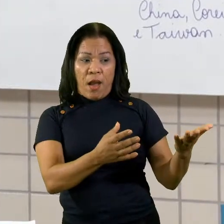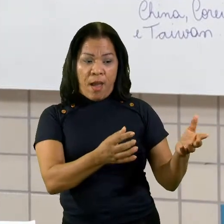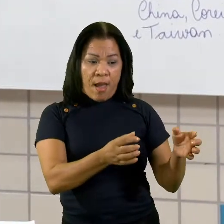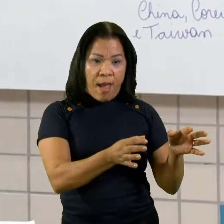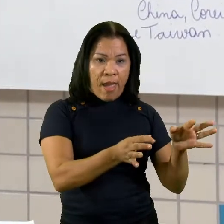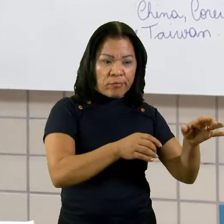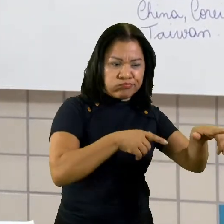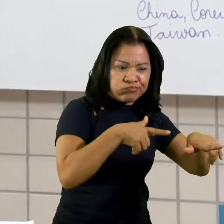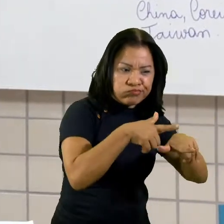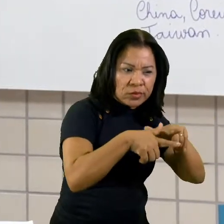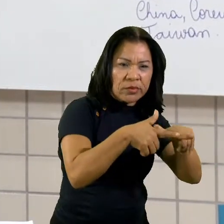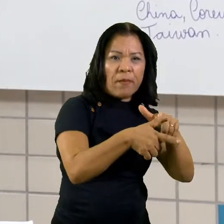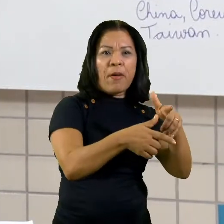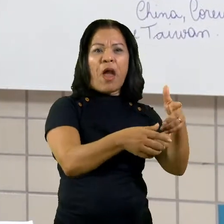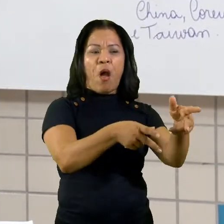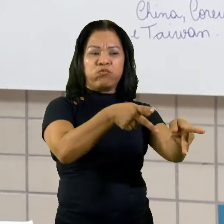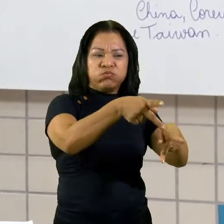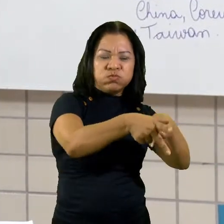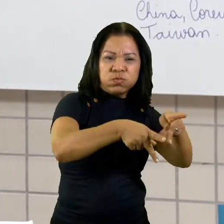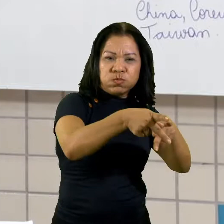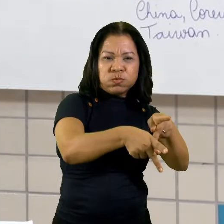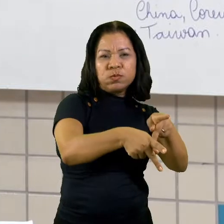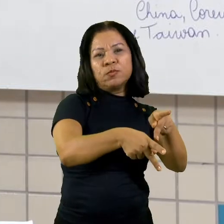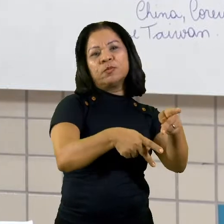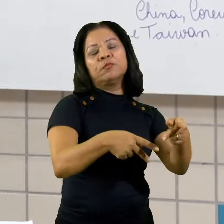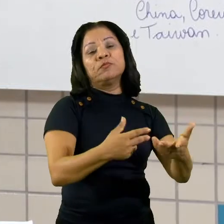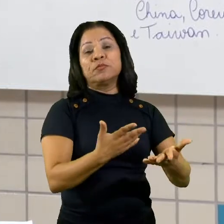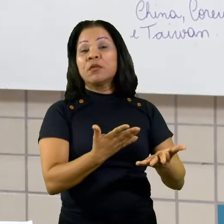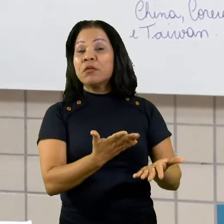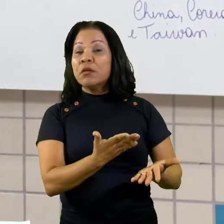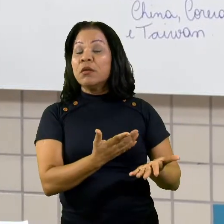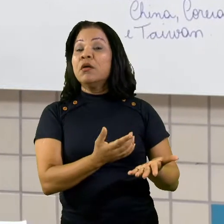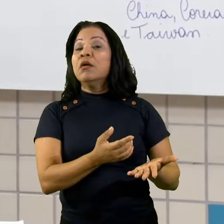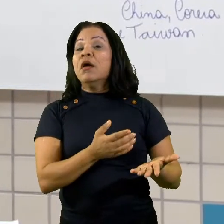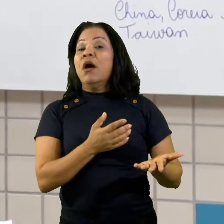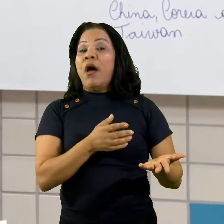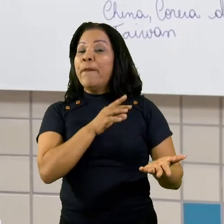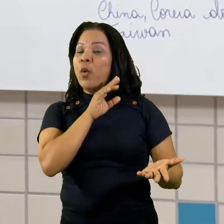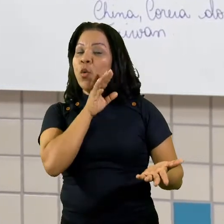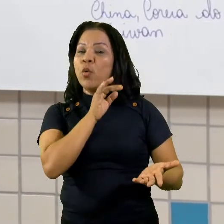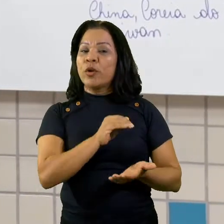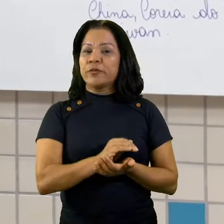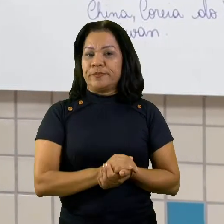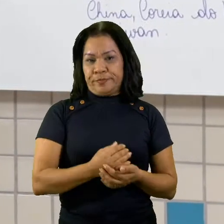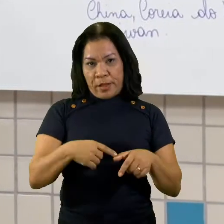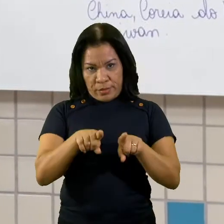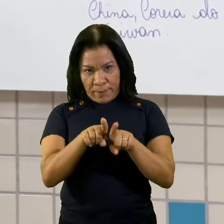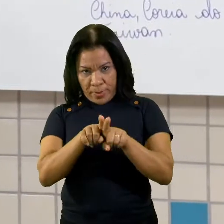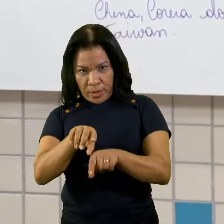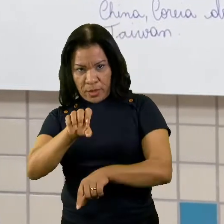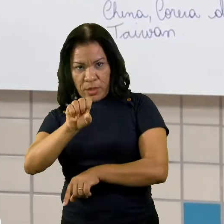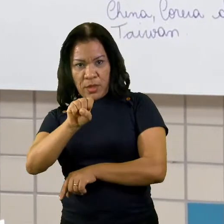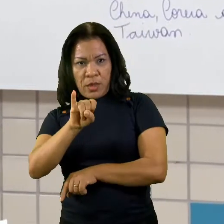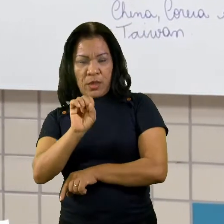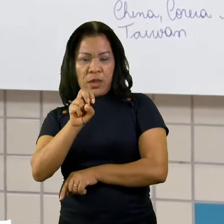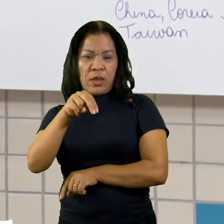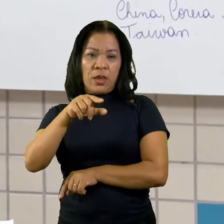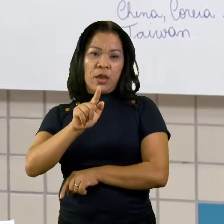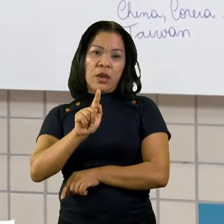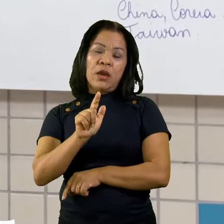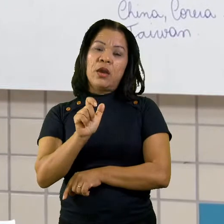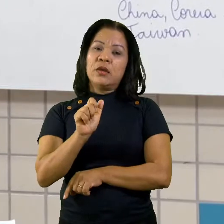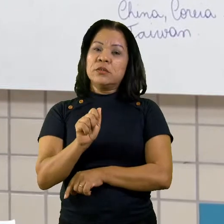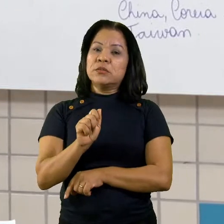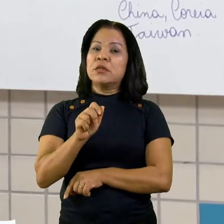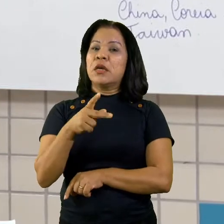fato interessante sobre o Sudeste Asiático é a presença de Singapura. Singapura é